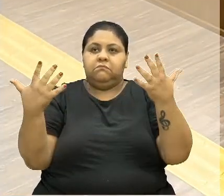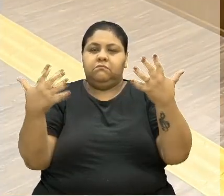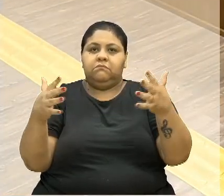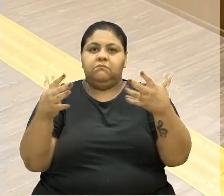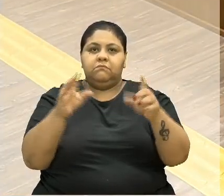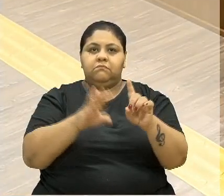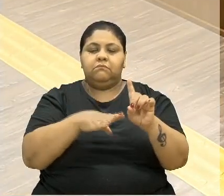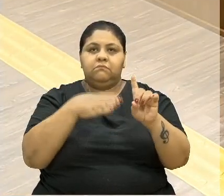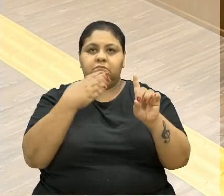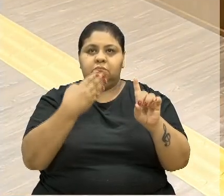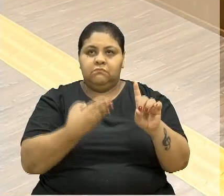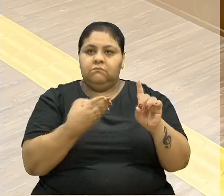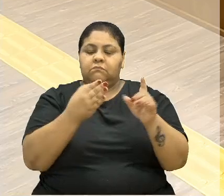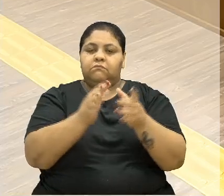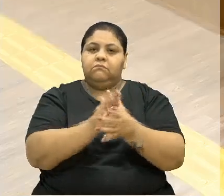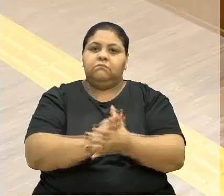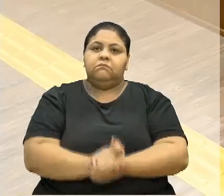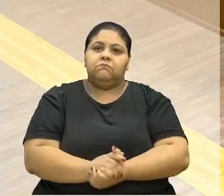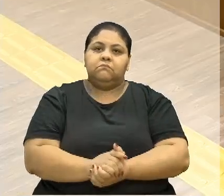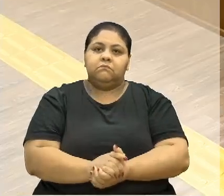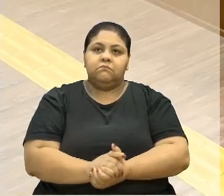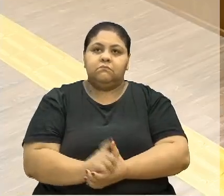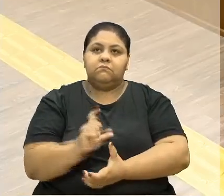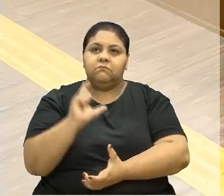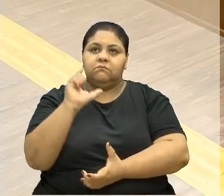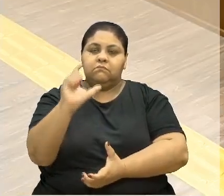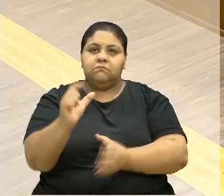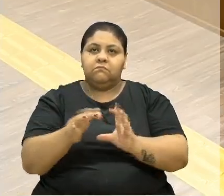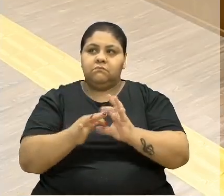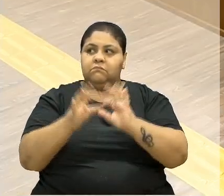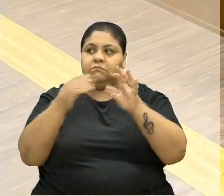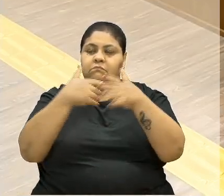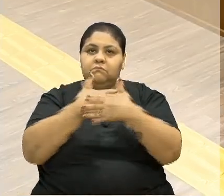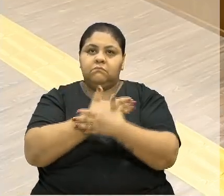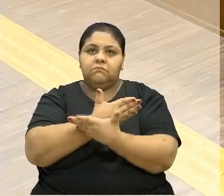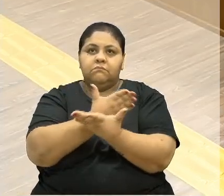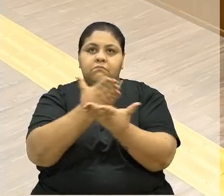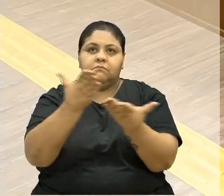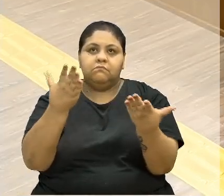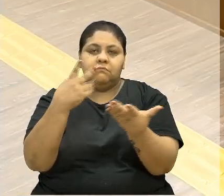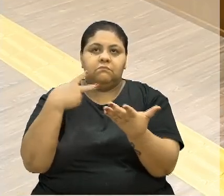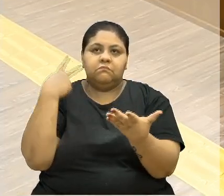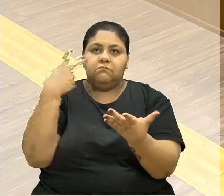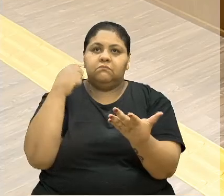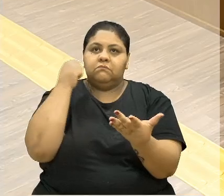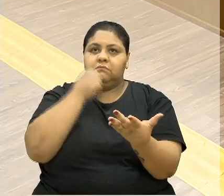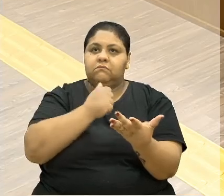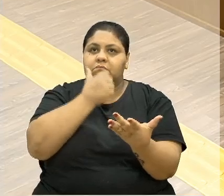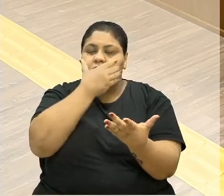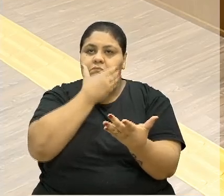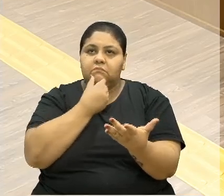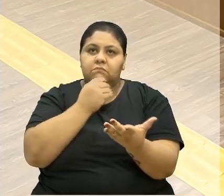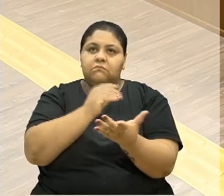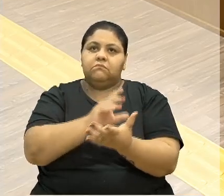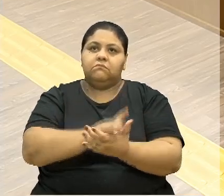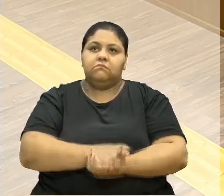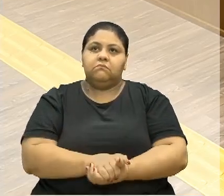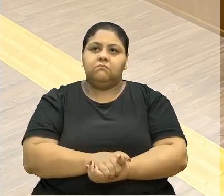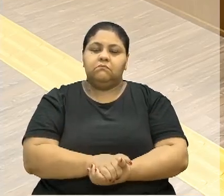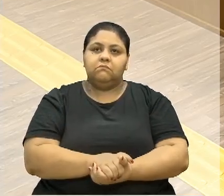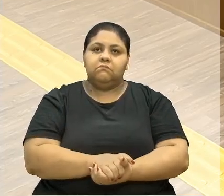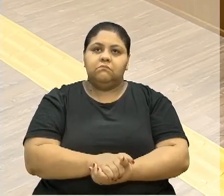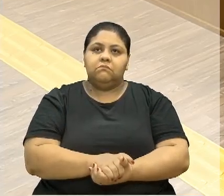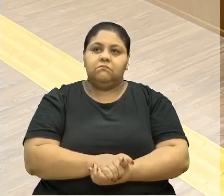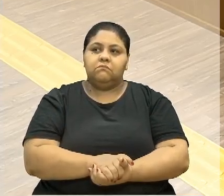louvor ou congratulações. A palavra está à disposição das senhoras vereadoras, dos senhores vereadores. Peço a